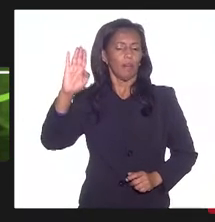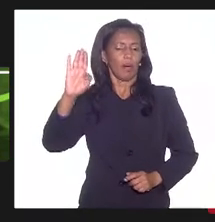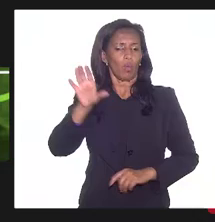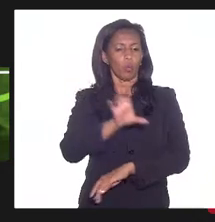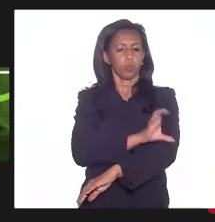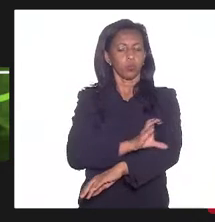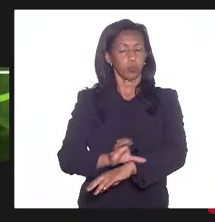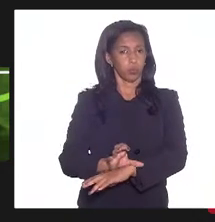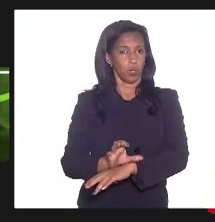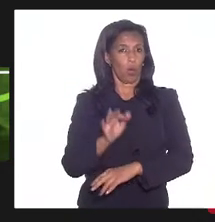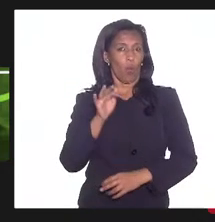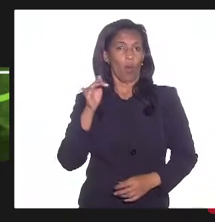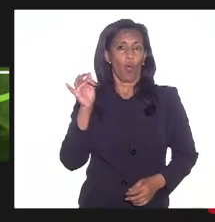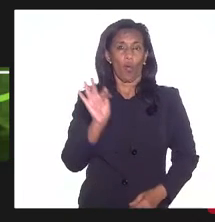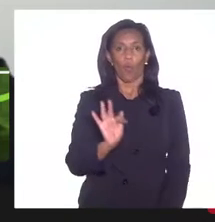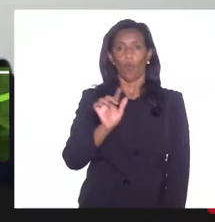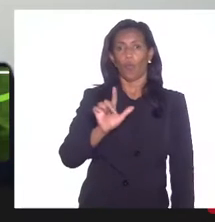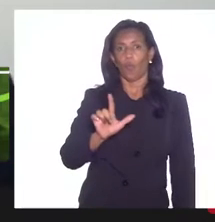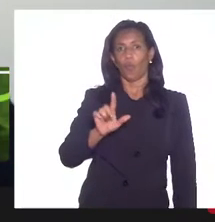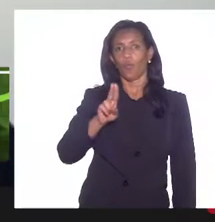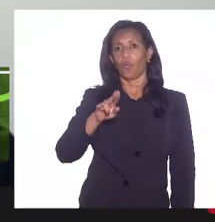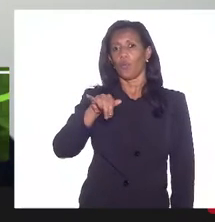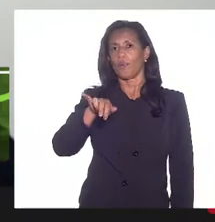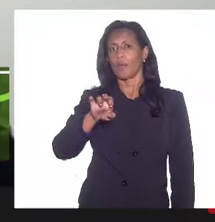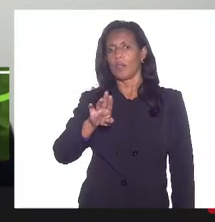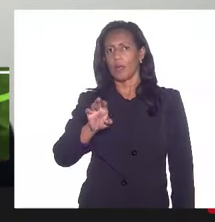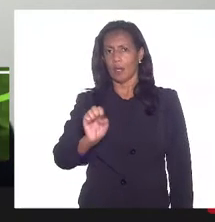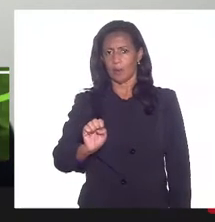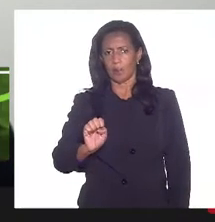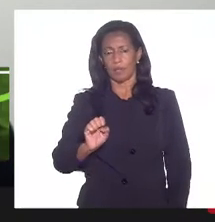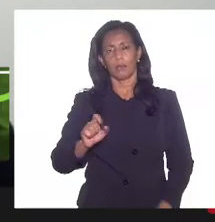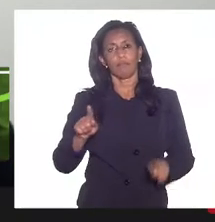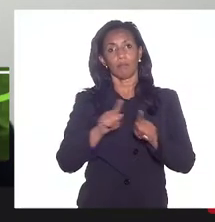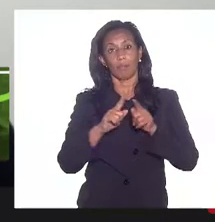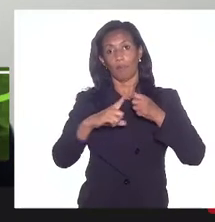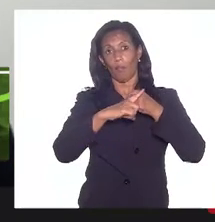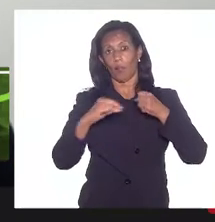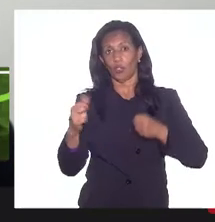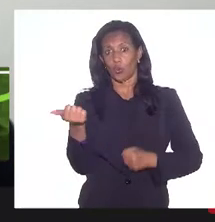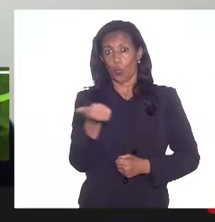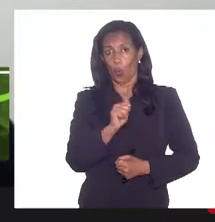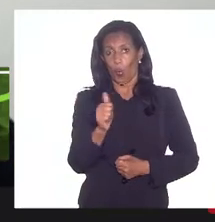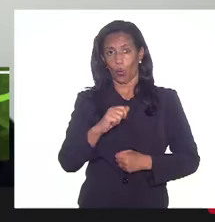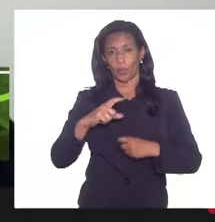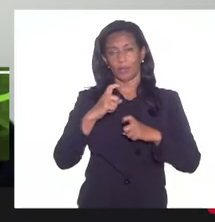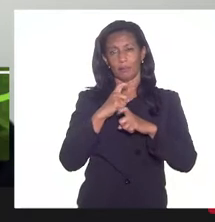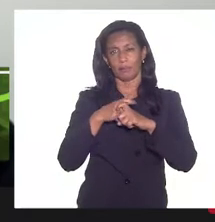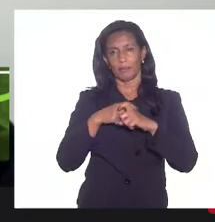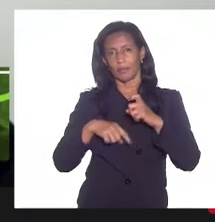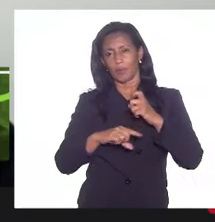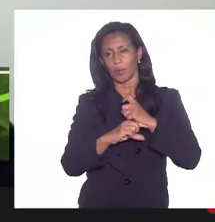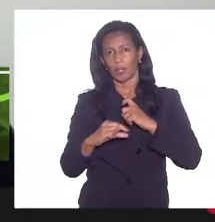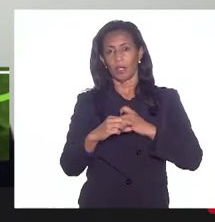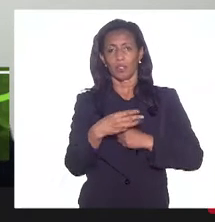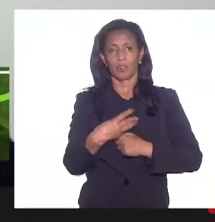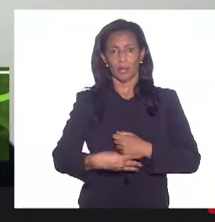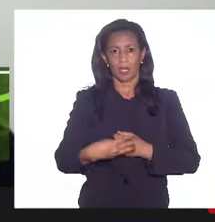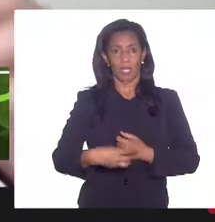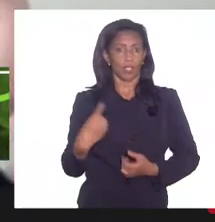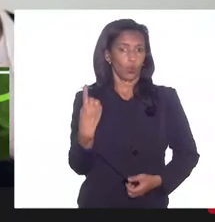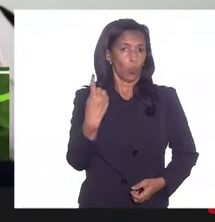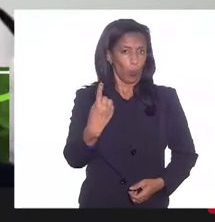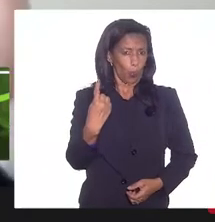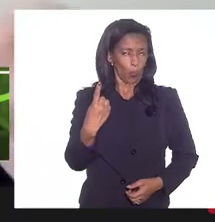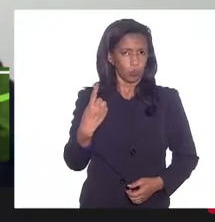fluminense. Mais adiante, no artigo 11, inciso 3, como um dos instrumentos do sistema de